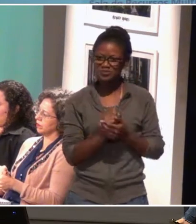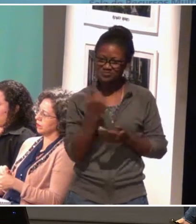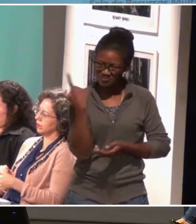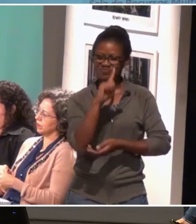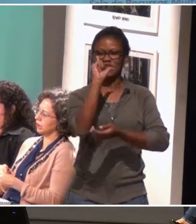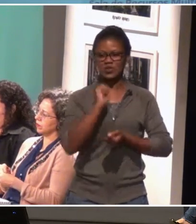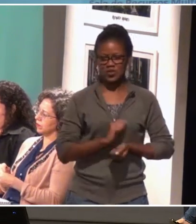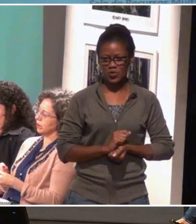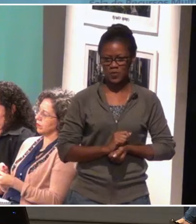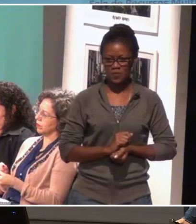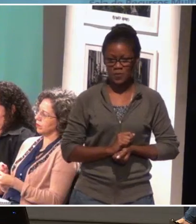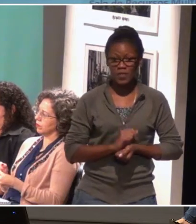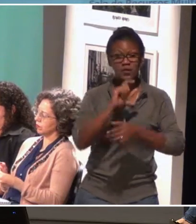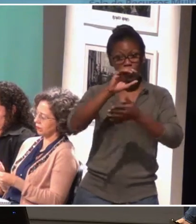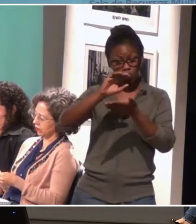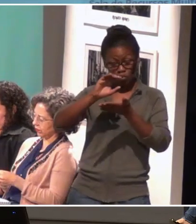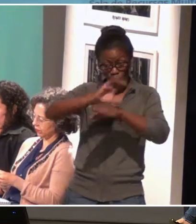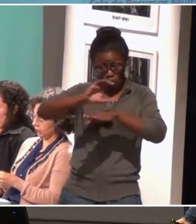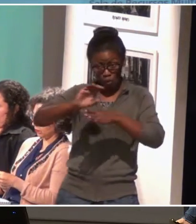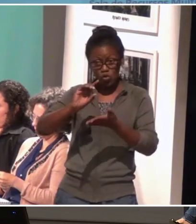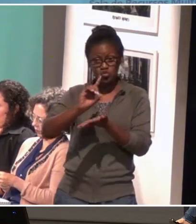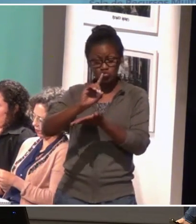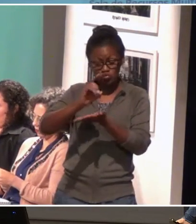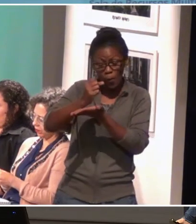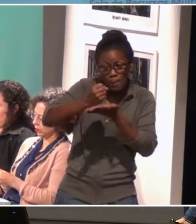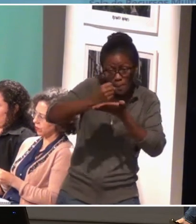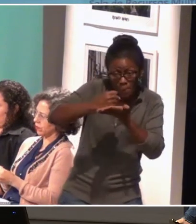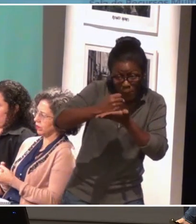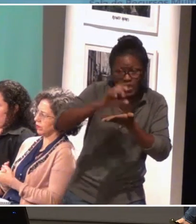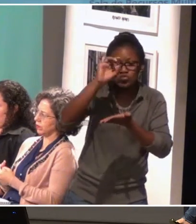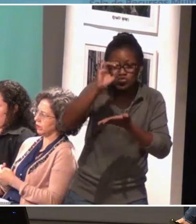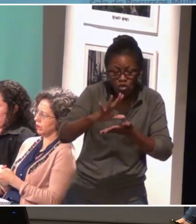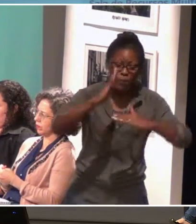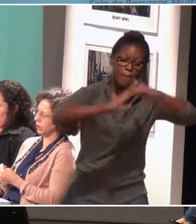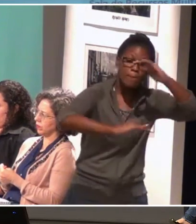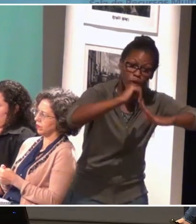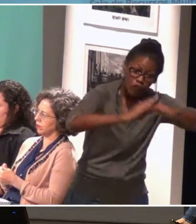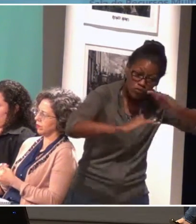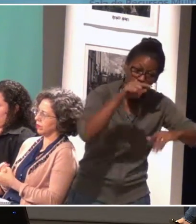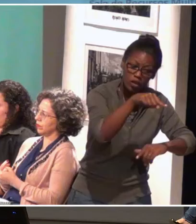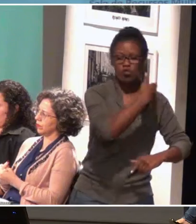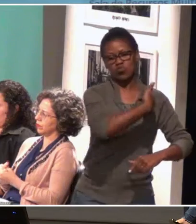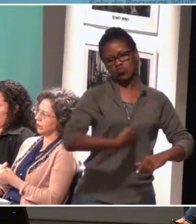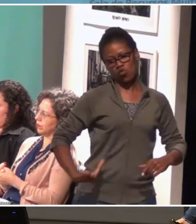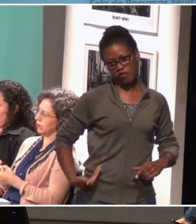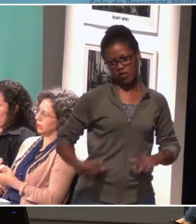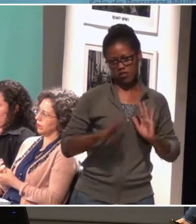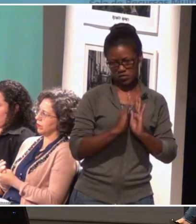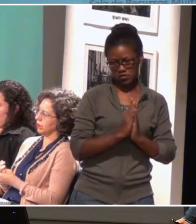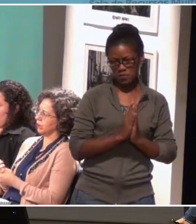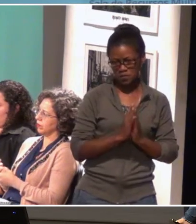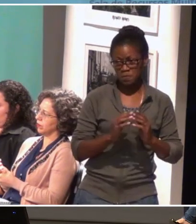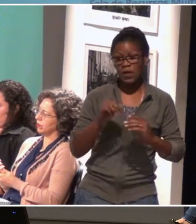Então, nós ficamos com o curso básico somente para profissionais da rede. E aí nós entramos para atender tudo